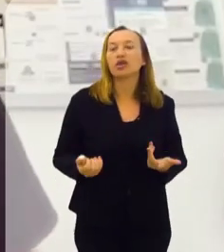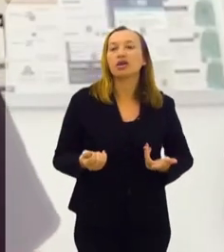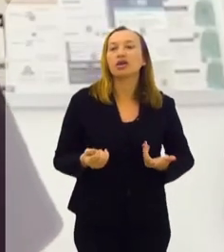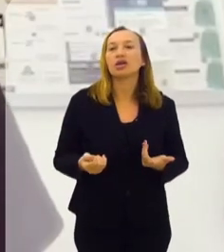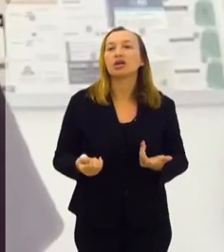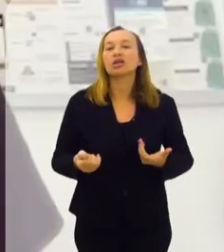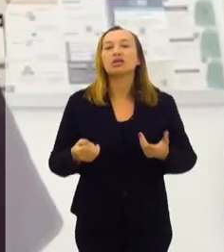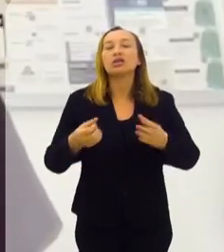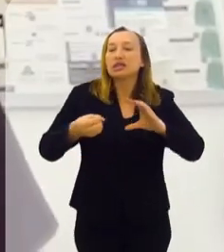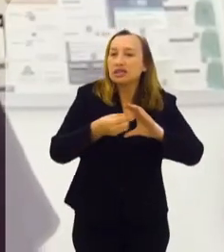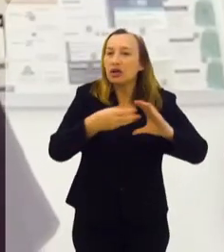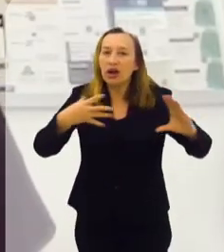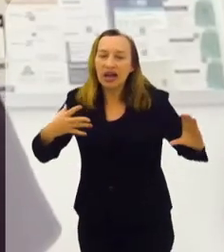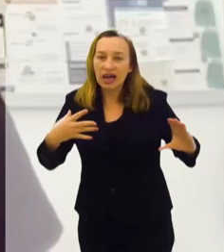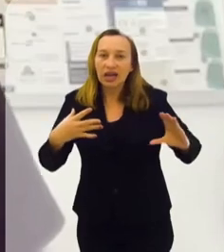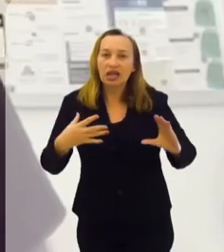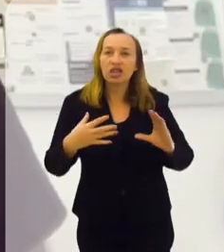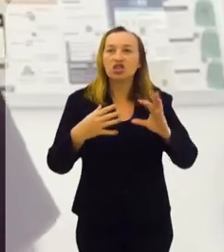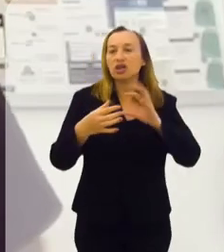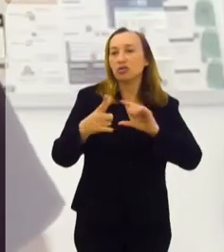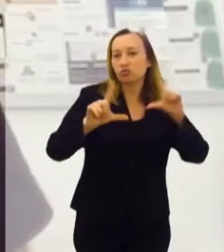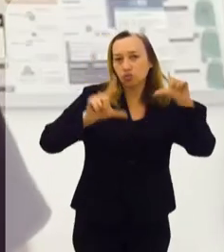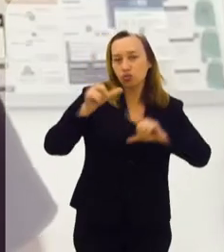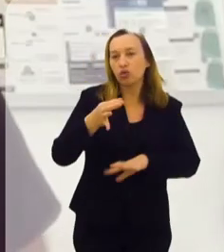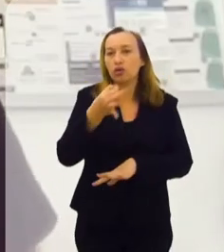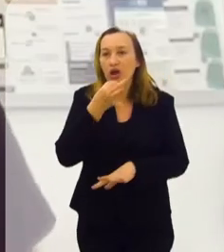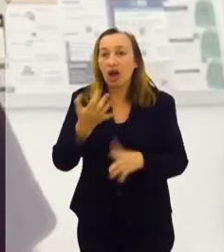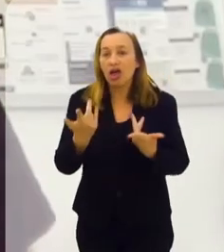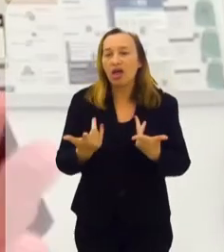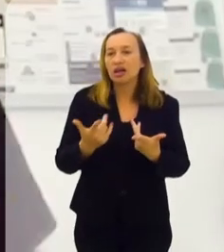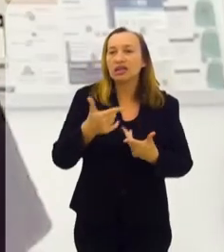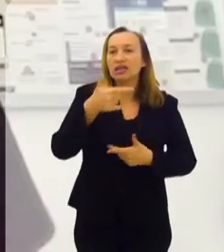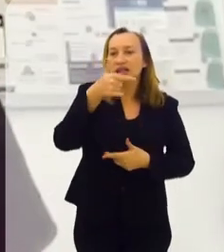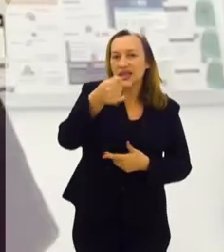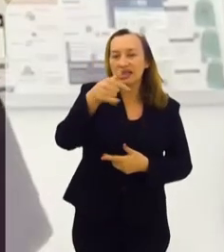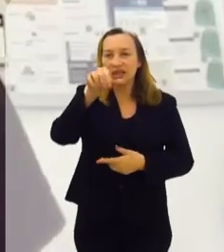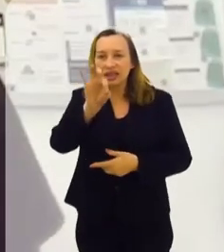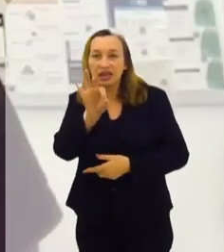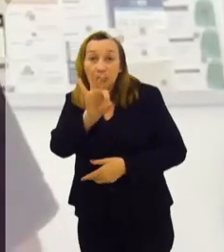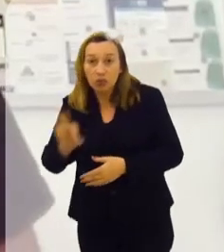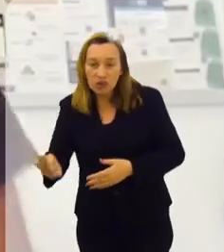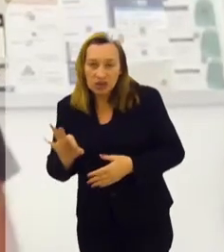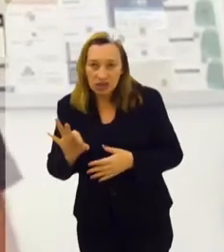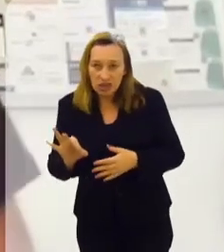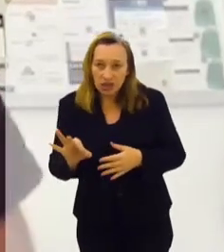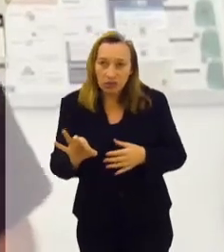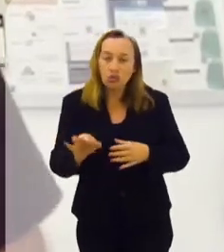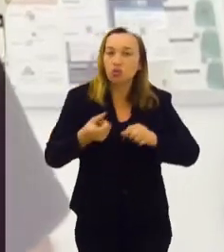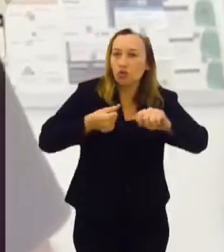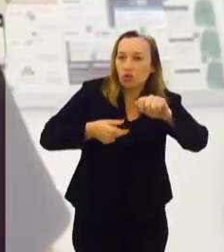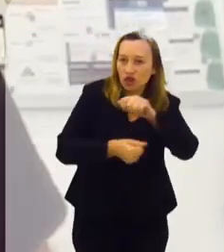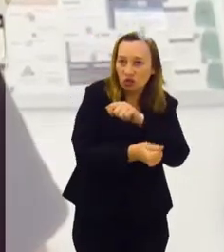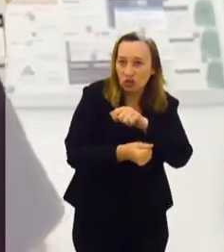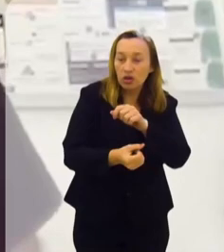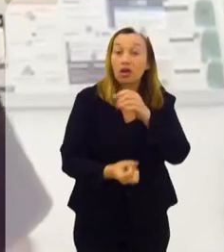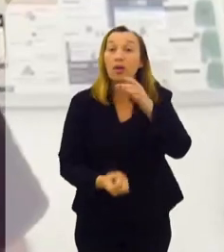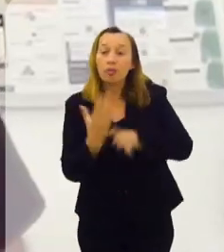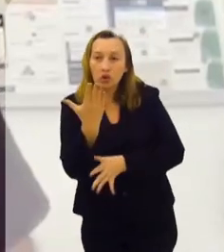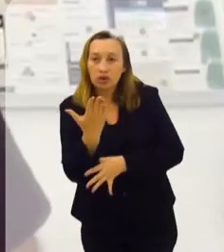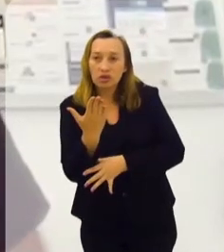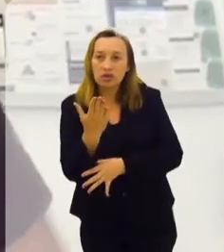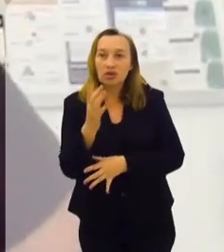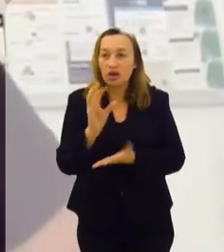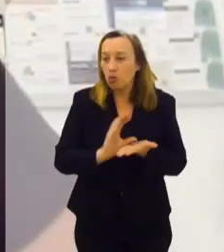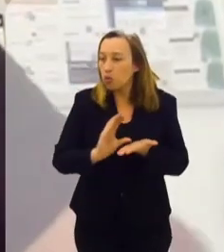o audiovisual, ele tem uma característica que em torno de 70% dos investimentos feitos numa